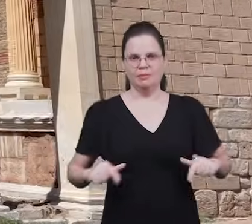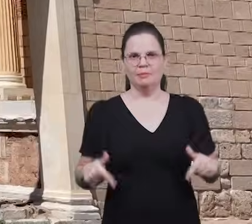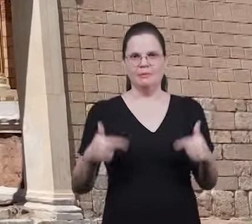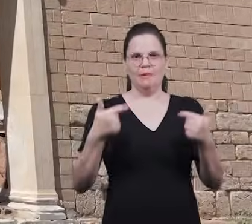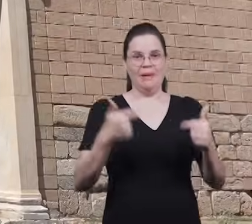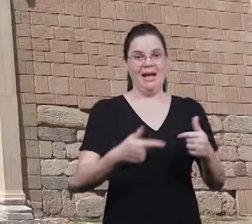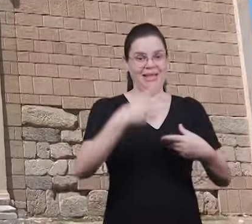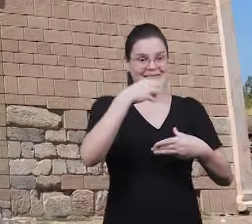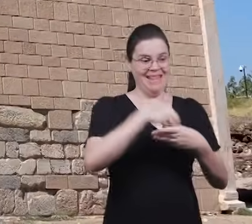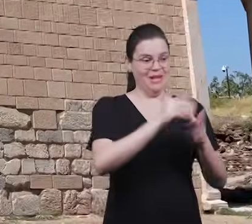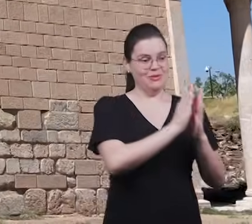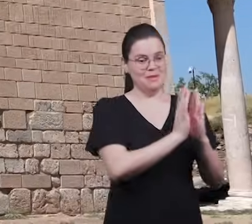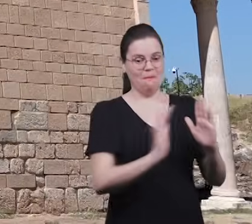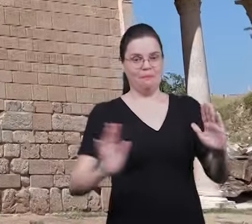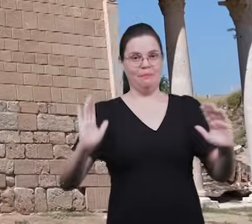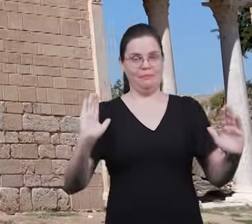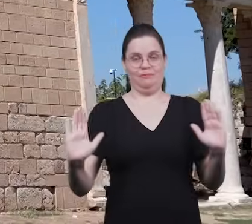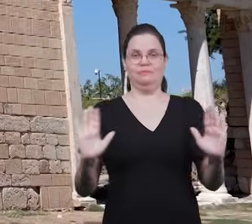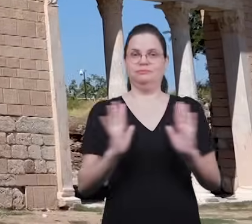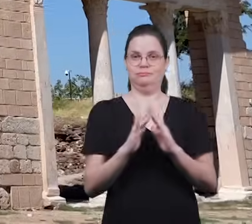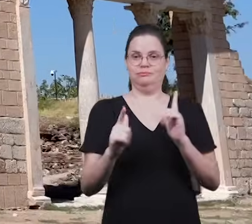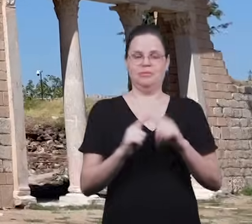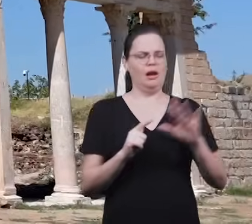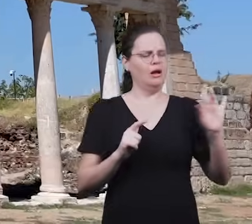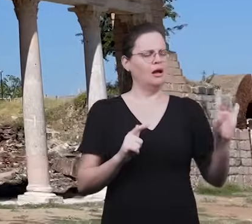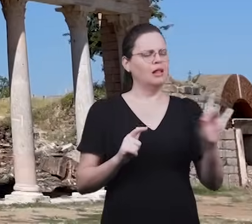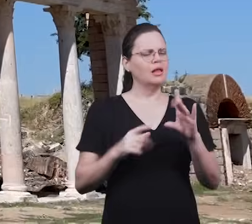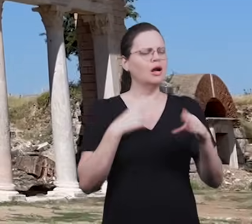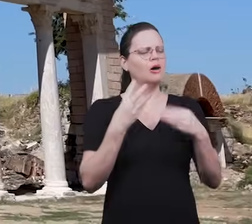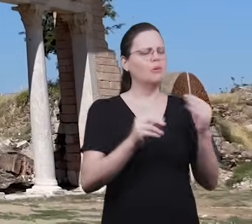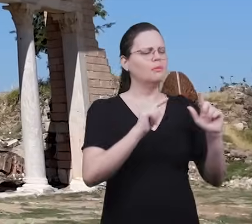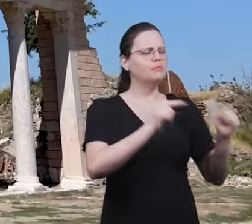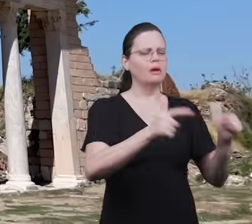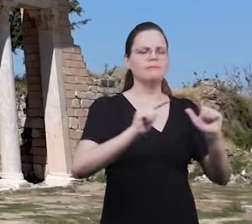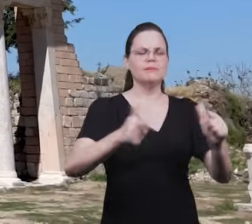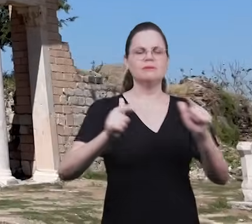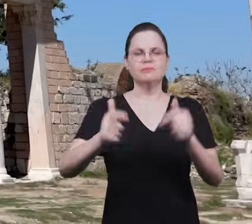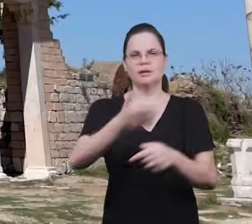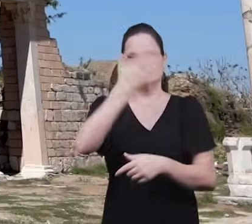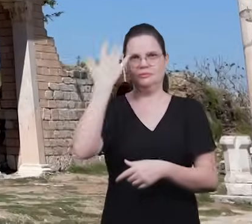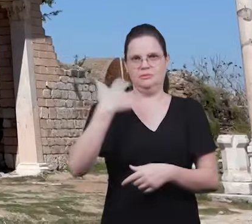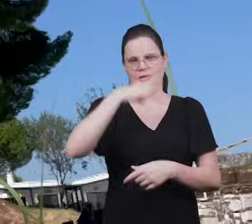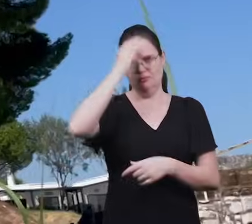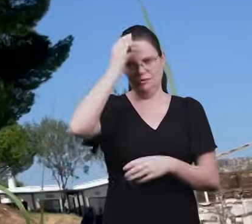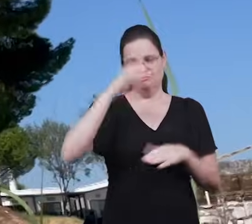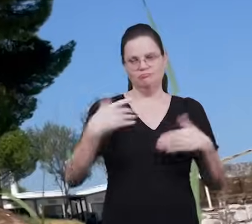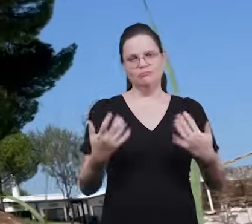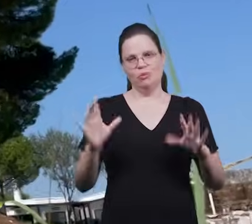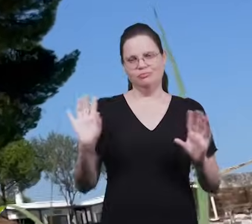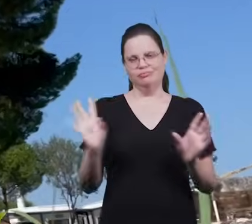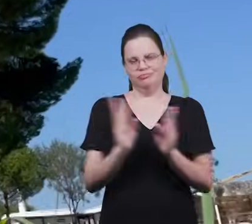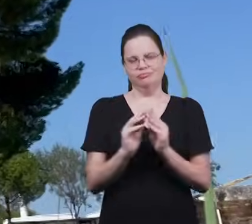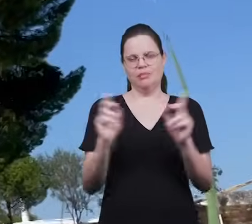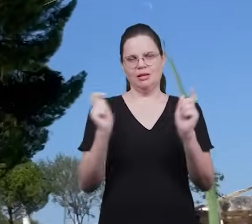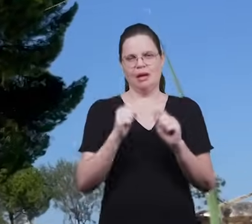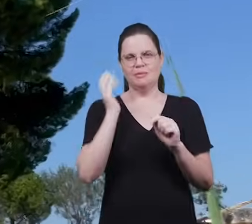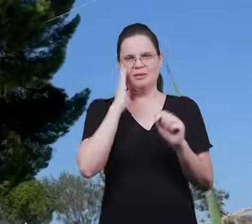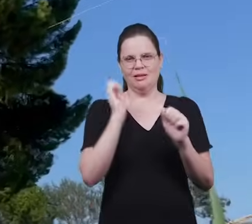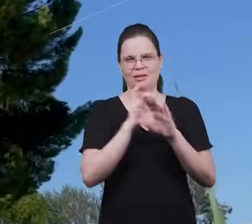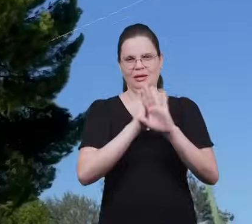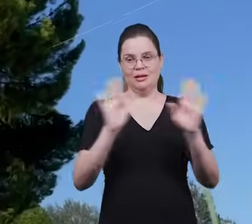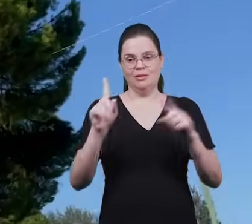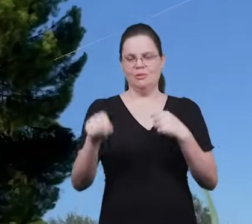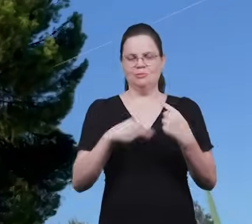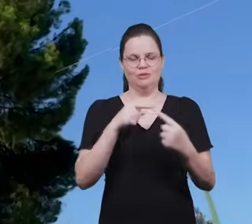longo da existência da igreja em cada uma dessas cartas. Então, em poucas palavras, nós podemos dizer que este é o